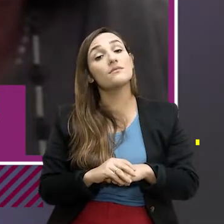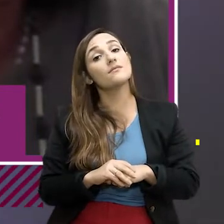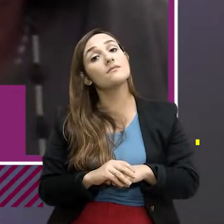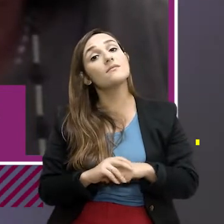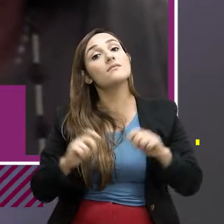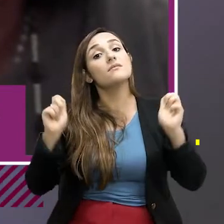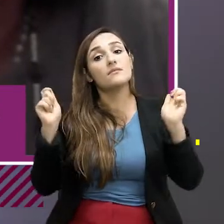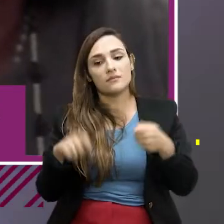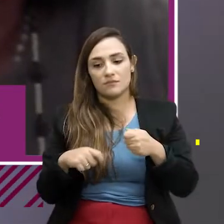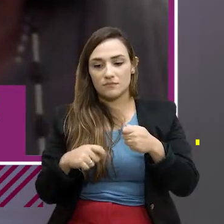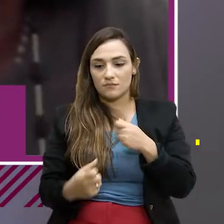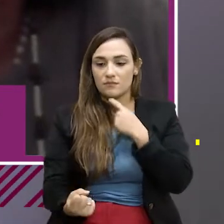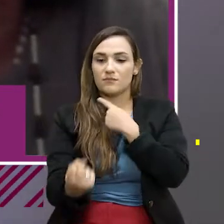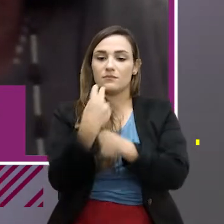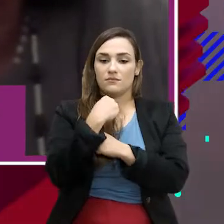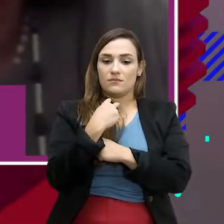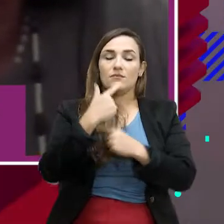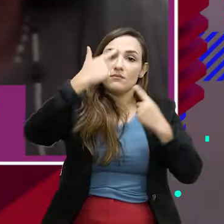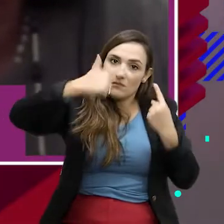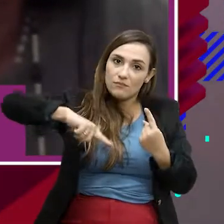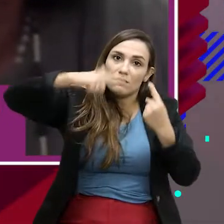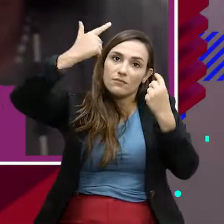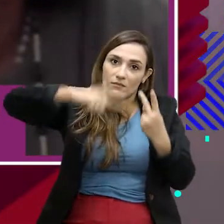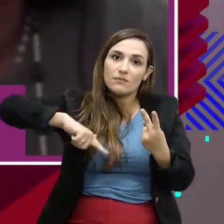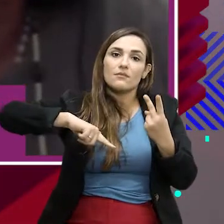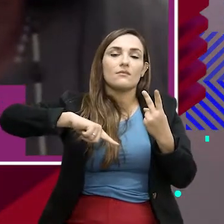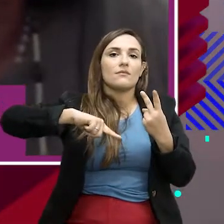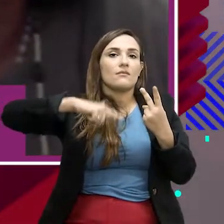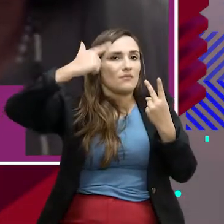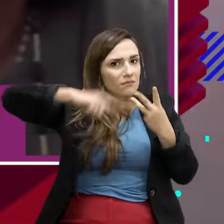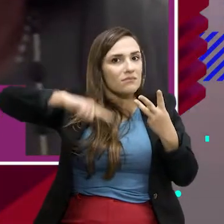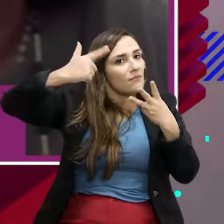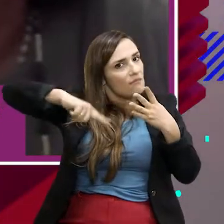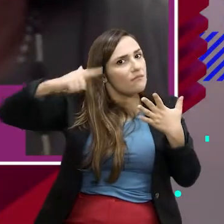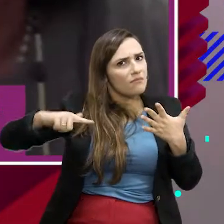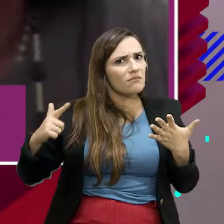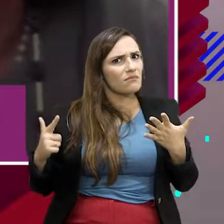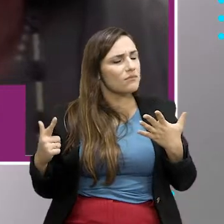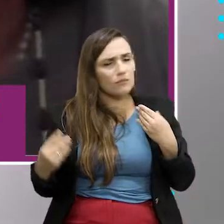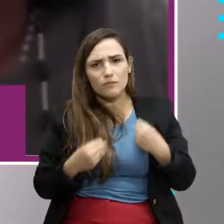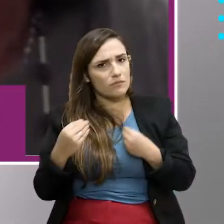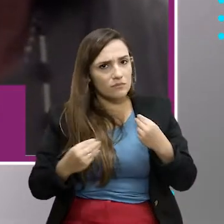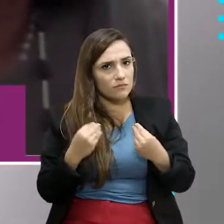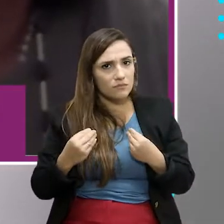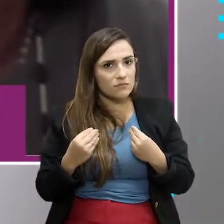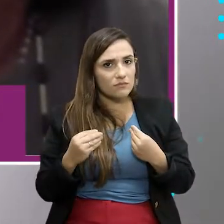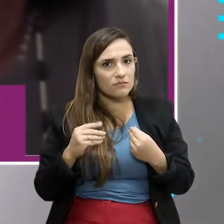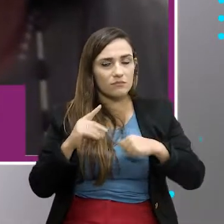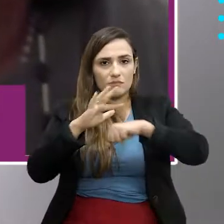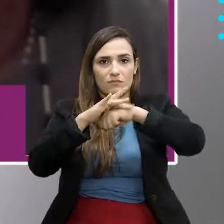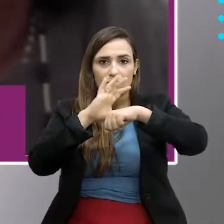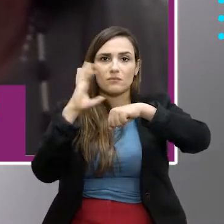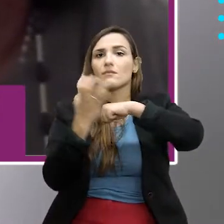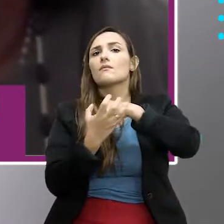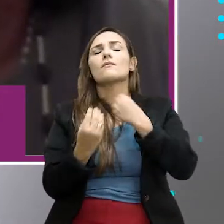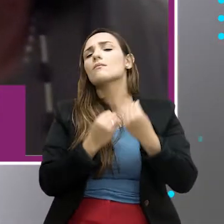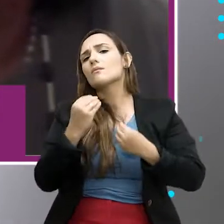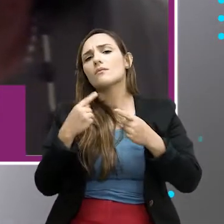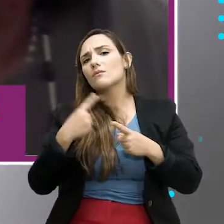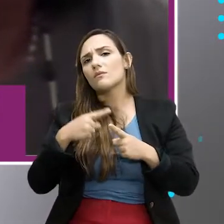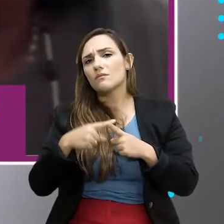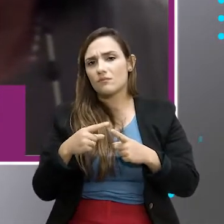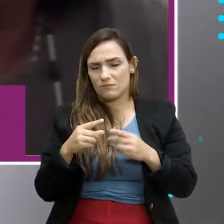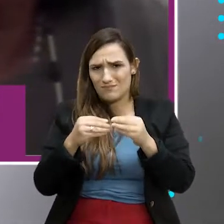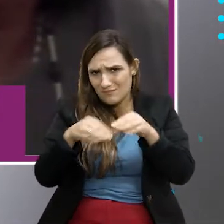de um ponto que a senhora colocou para a gente, essa possibilidade de infecção por repetição, né, a pessoa poder ser contaminada várias vezes